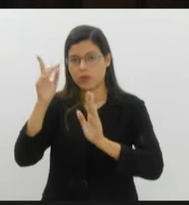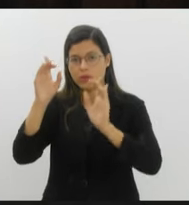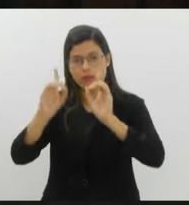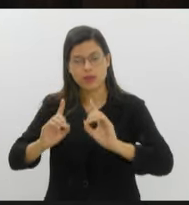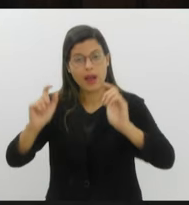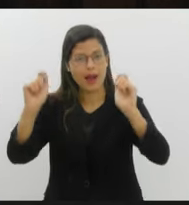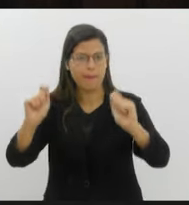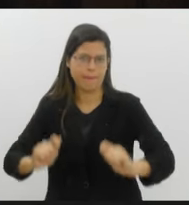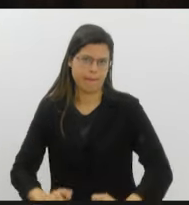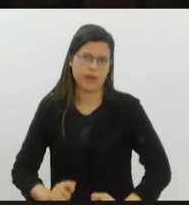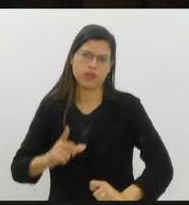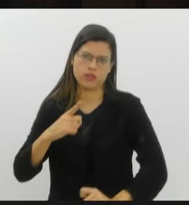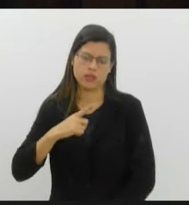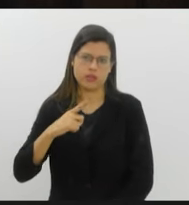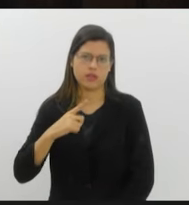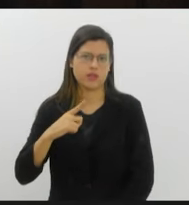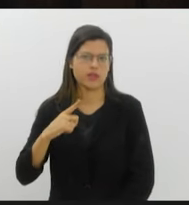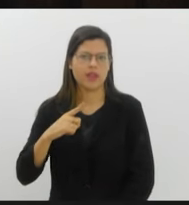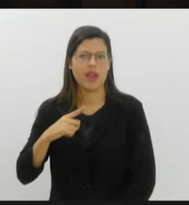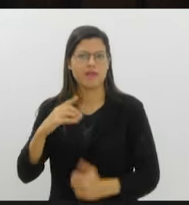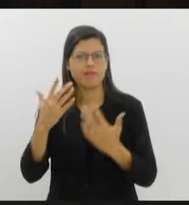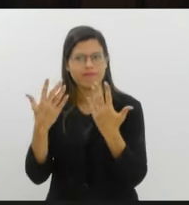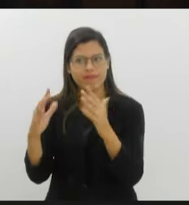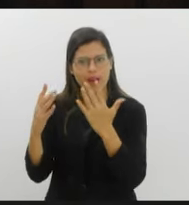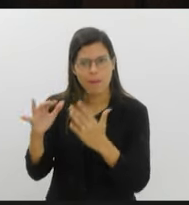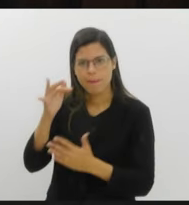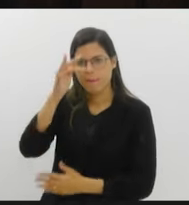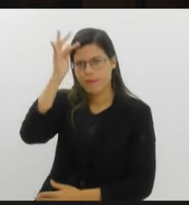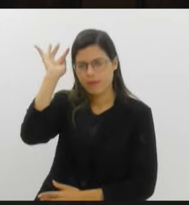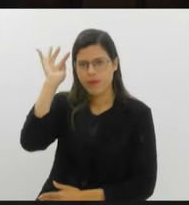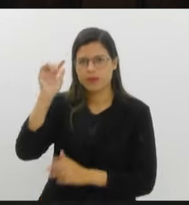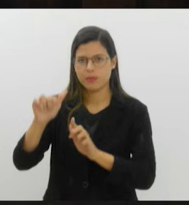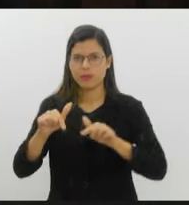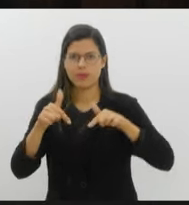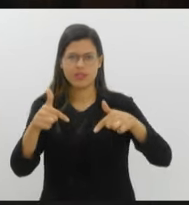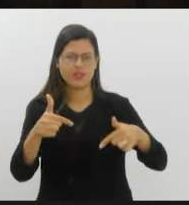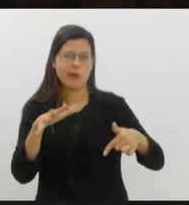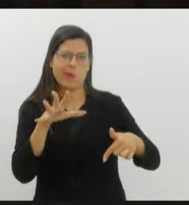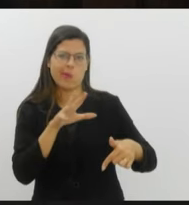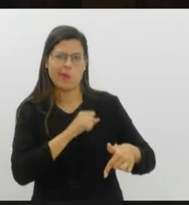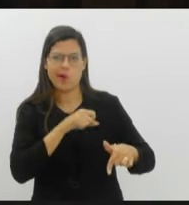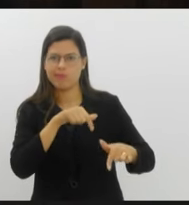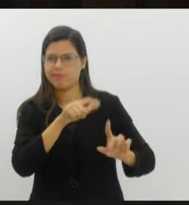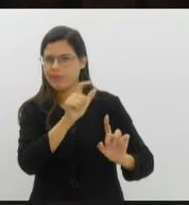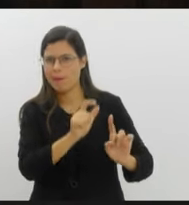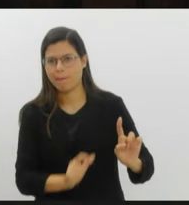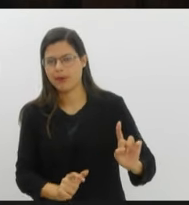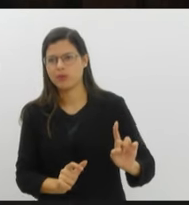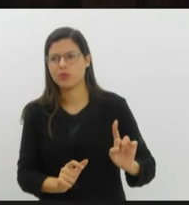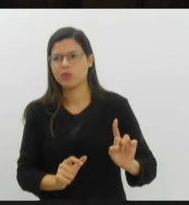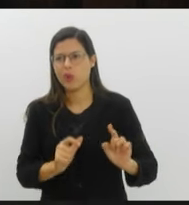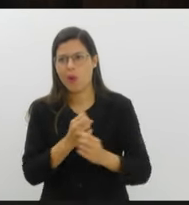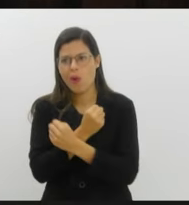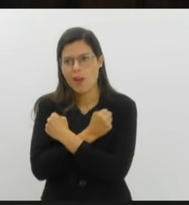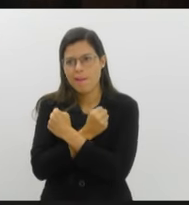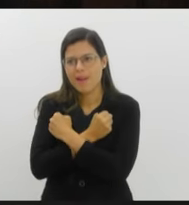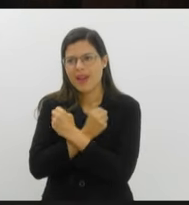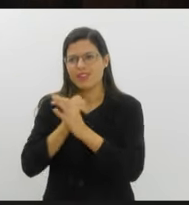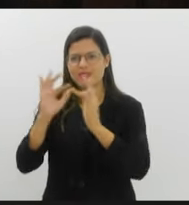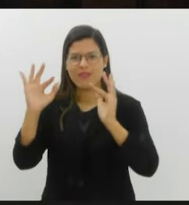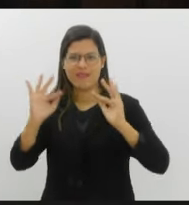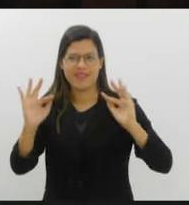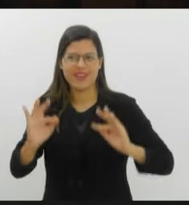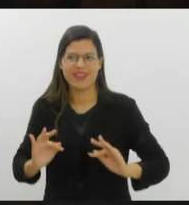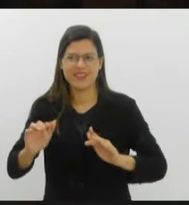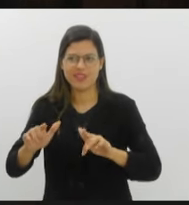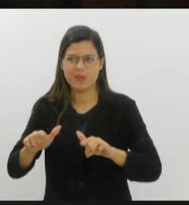capaz e muito capaz. Parabéns, Fred, pela iniciativa, eu sou apaixonada por ele. Um grande abraço, fico super feliz pela